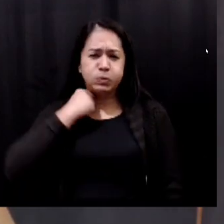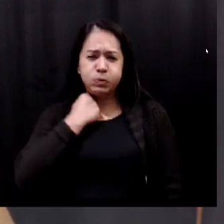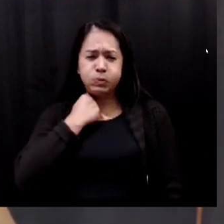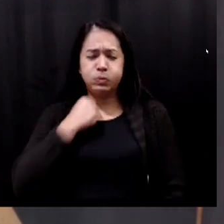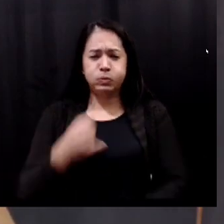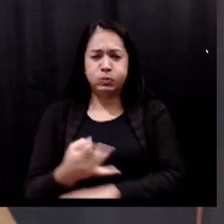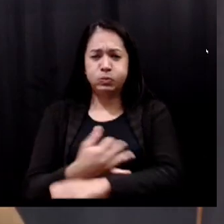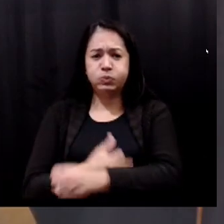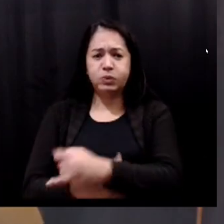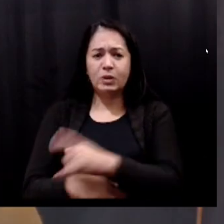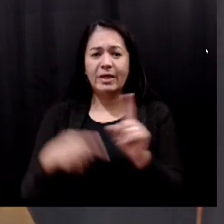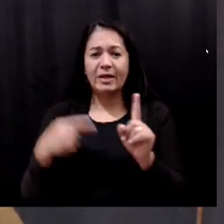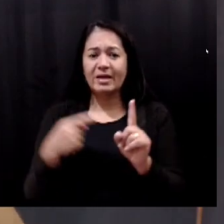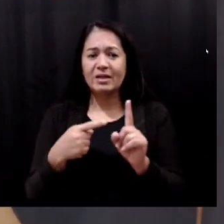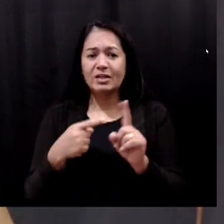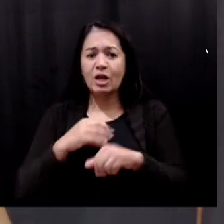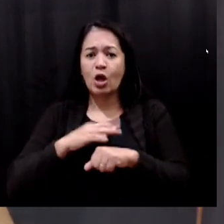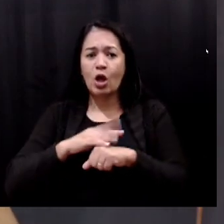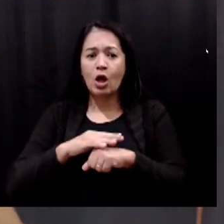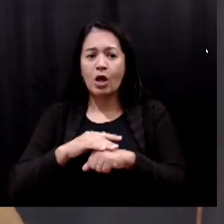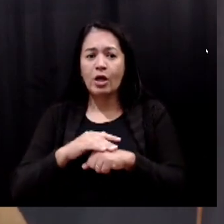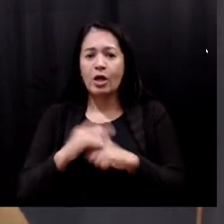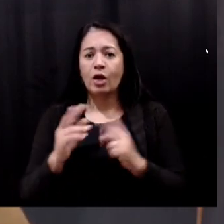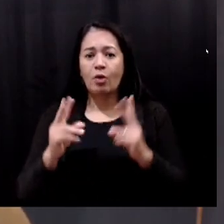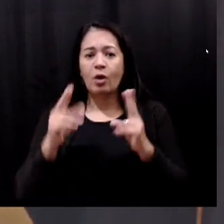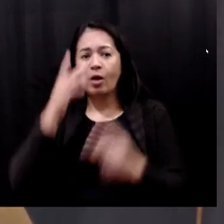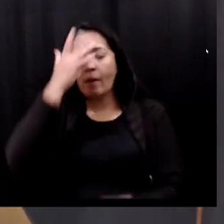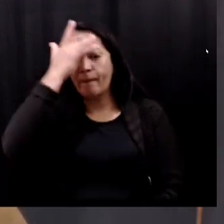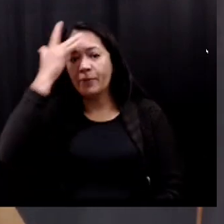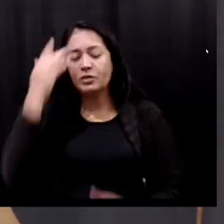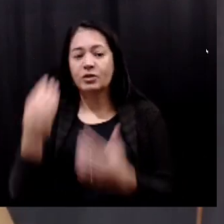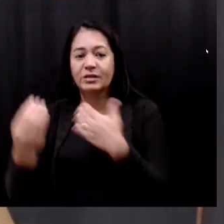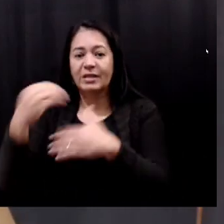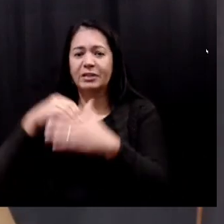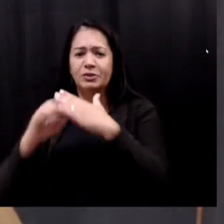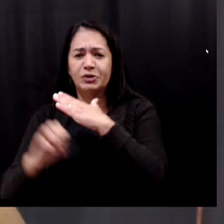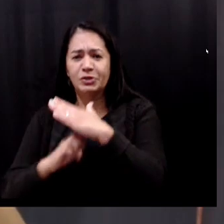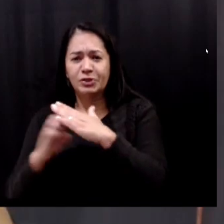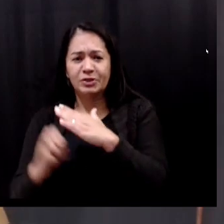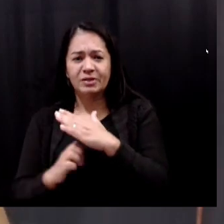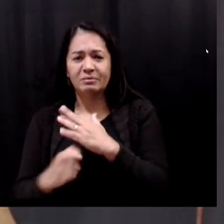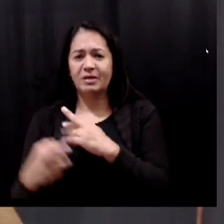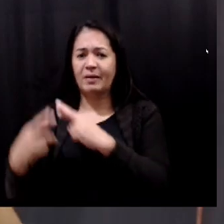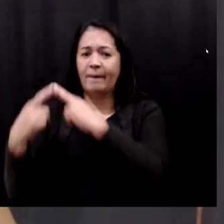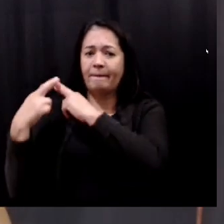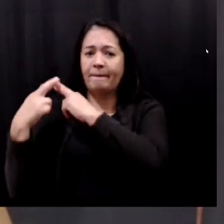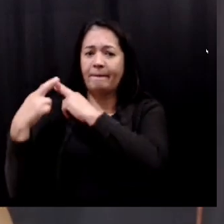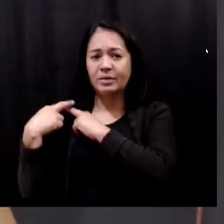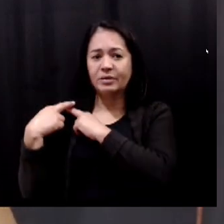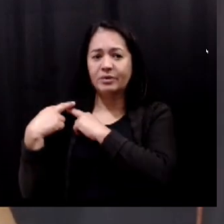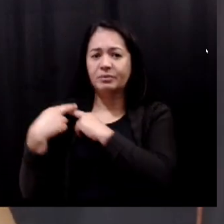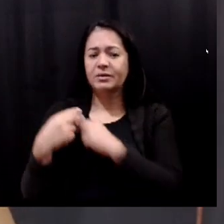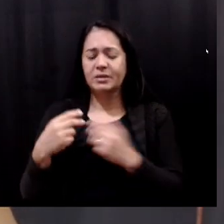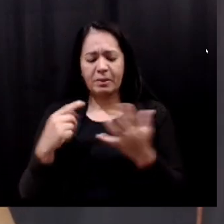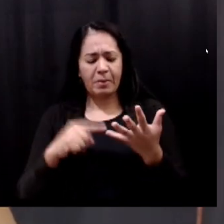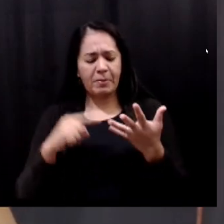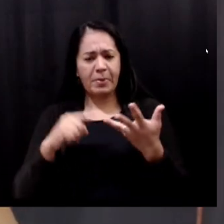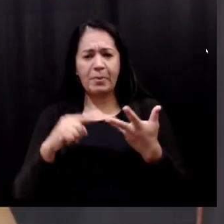acabam adoecendo como pessoas que estão em empresas tendo que fazer responsabilidades com performance, com todas essas